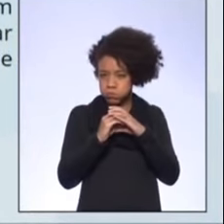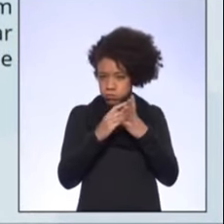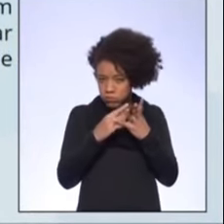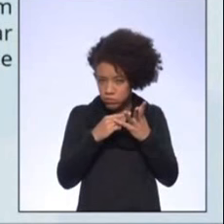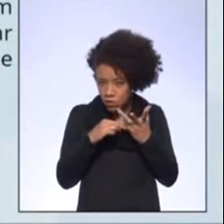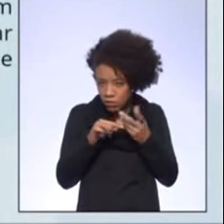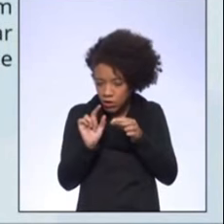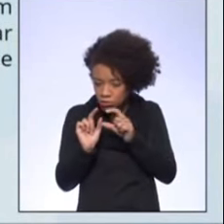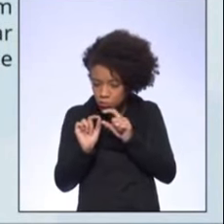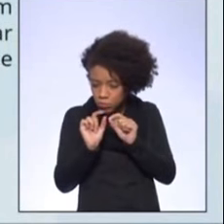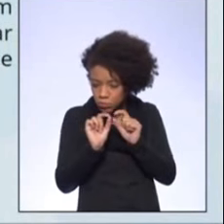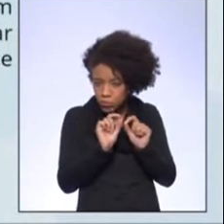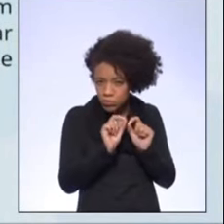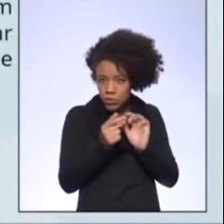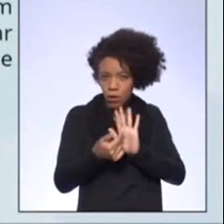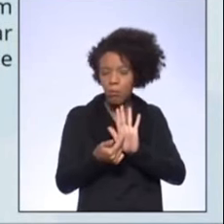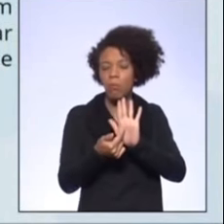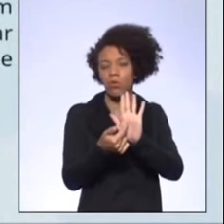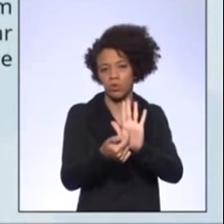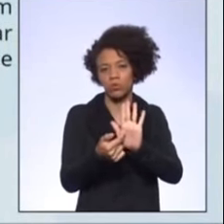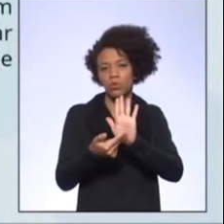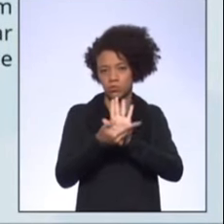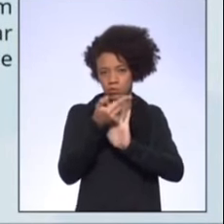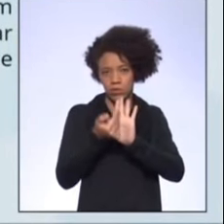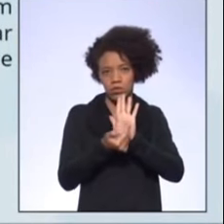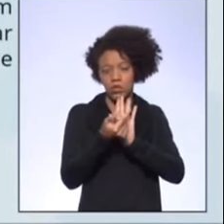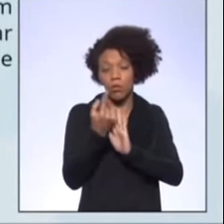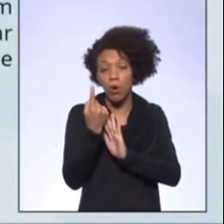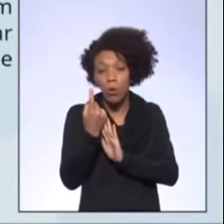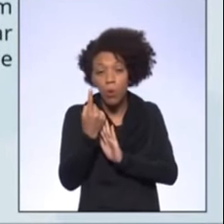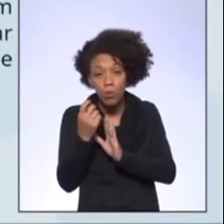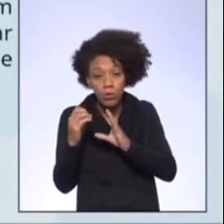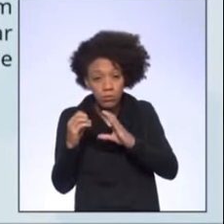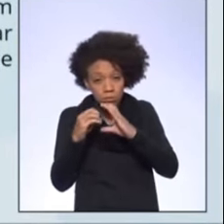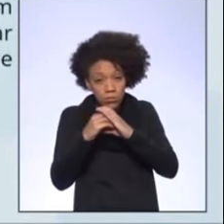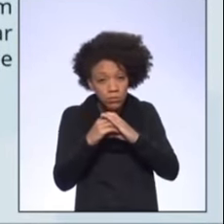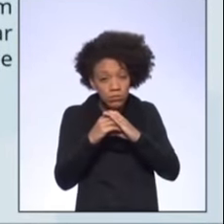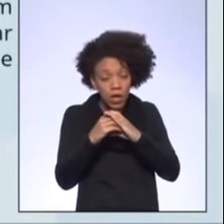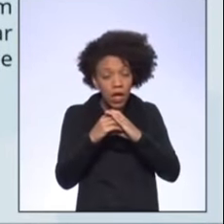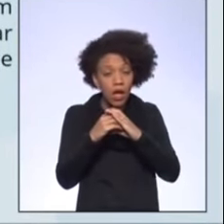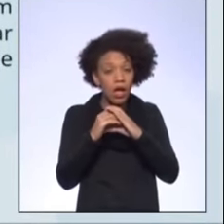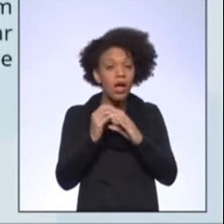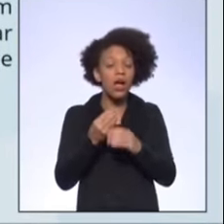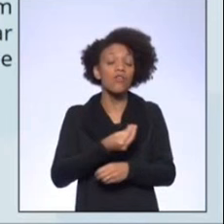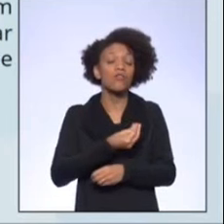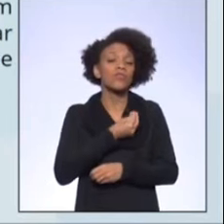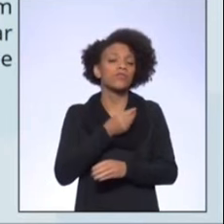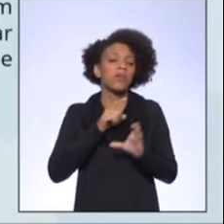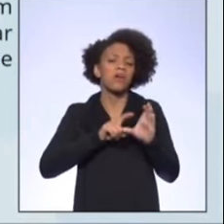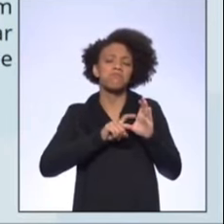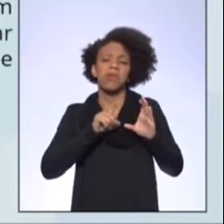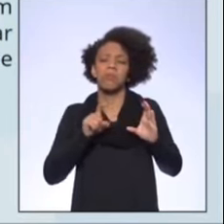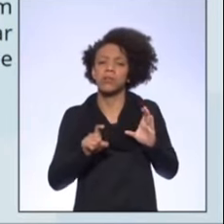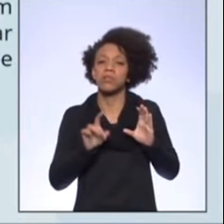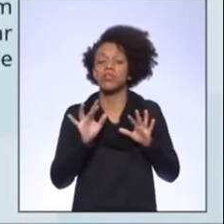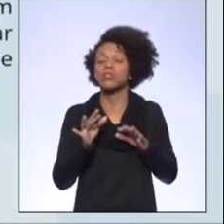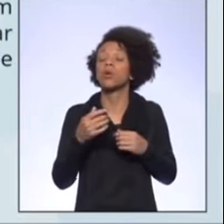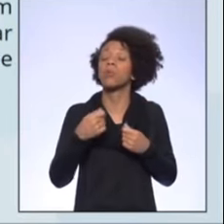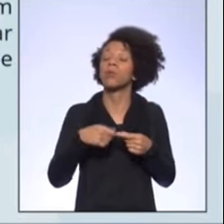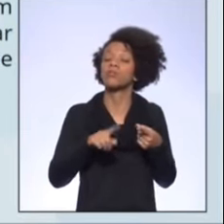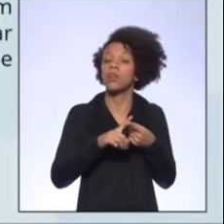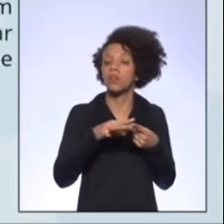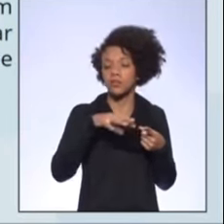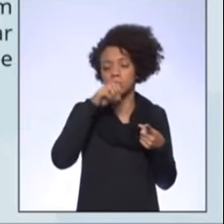né? Ele, em uma única célula, vai ter a função complexa de viver independentemente. Então, ele vai ter que respirar, vai ter